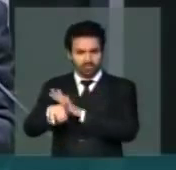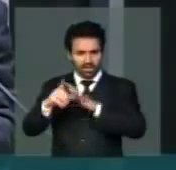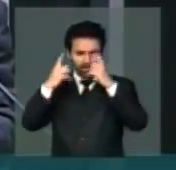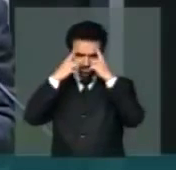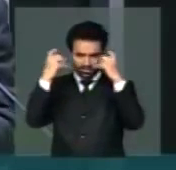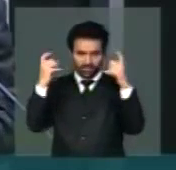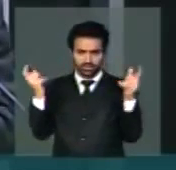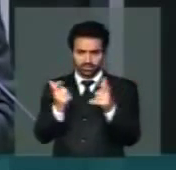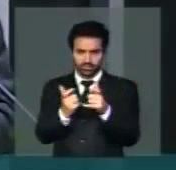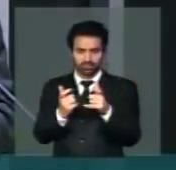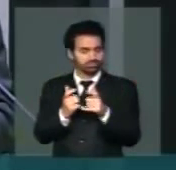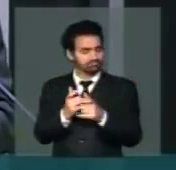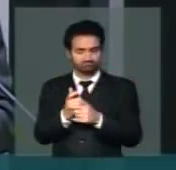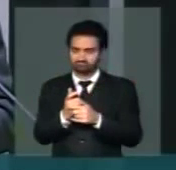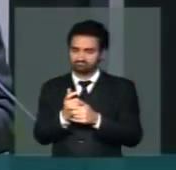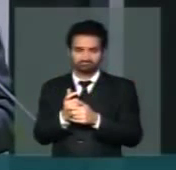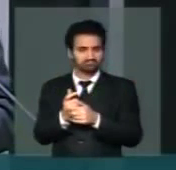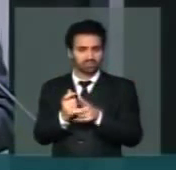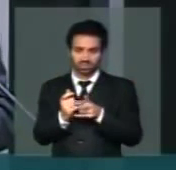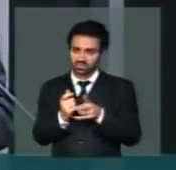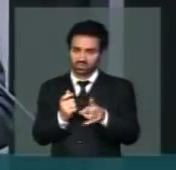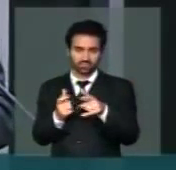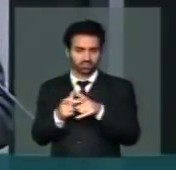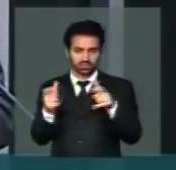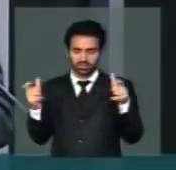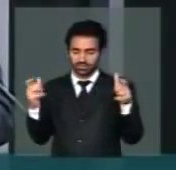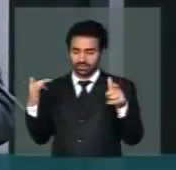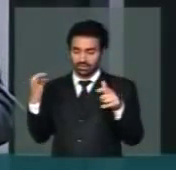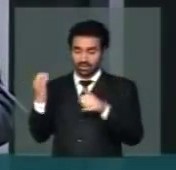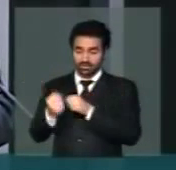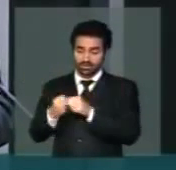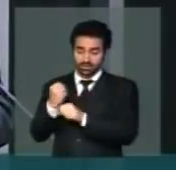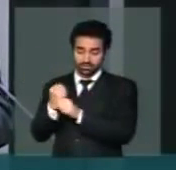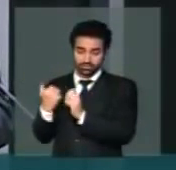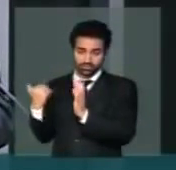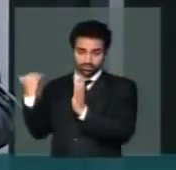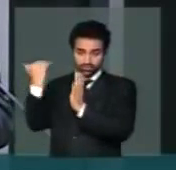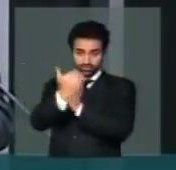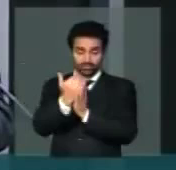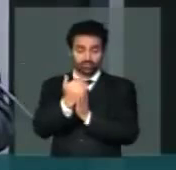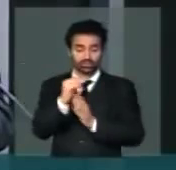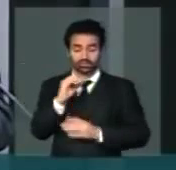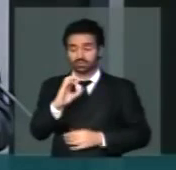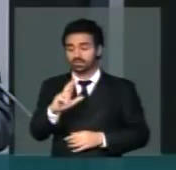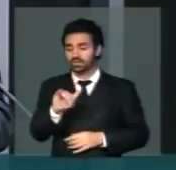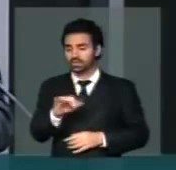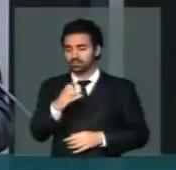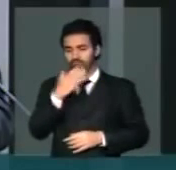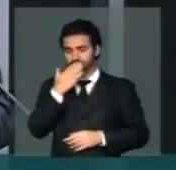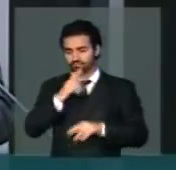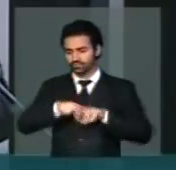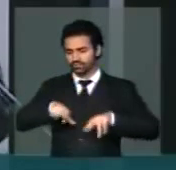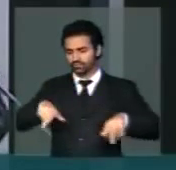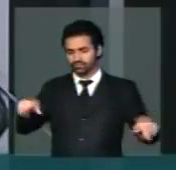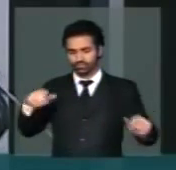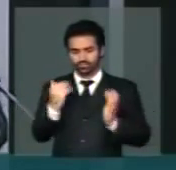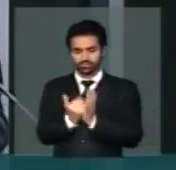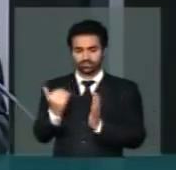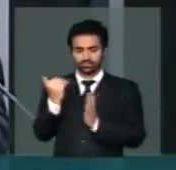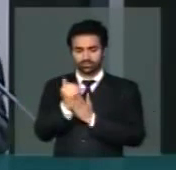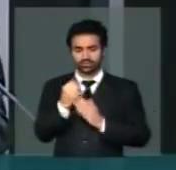por suposto? Não. Na última década, os registros de crimes de toda a ordem no Brasil cresceram